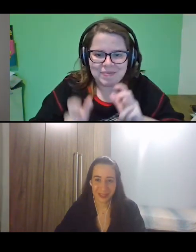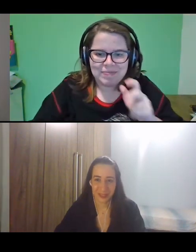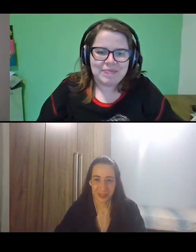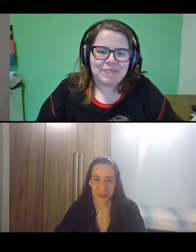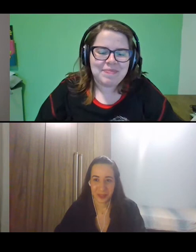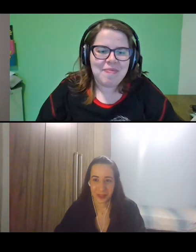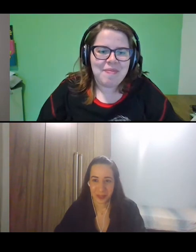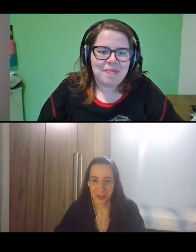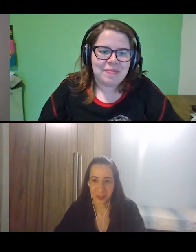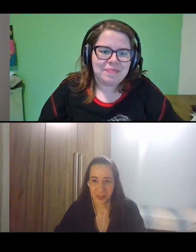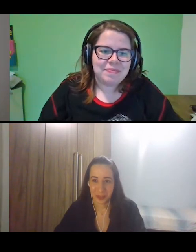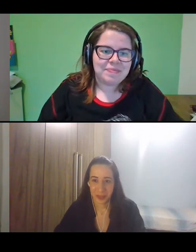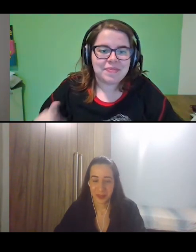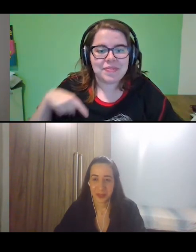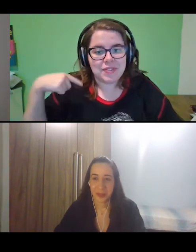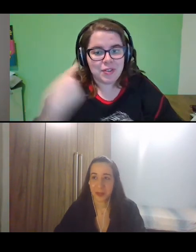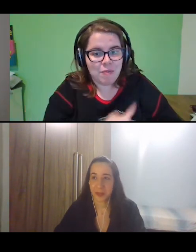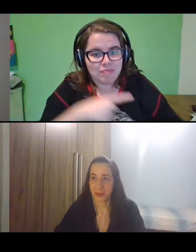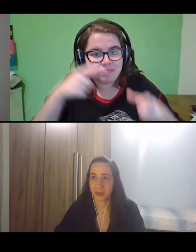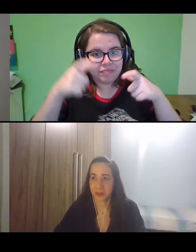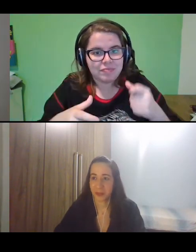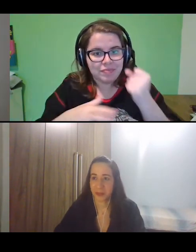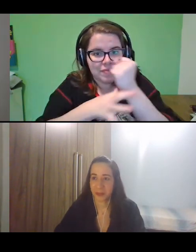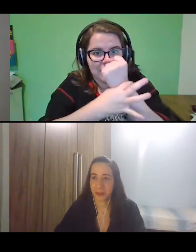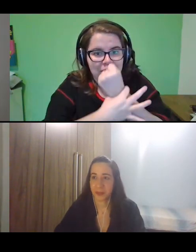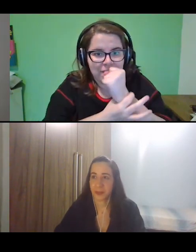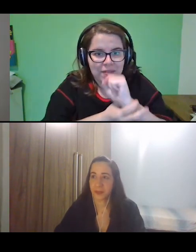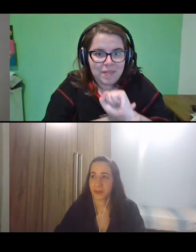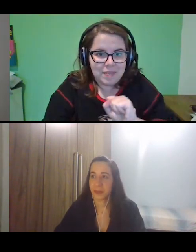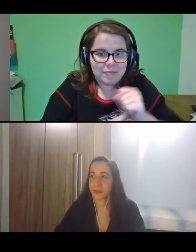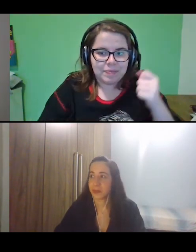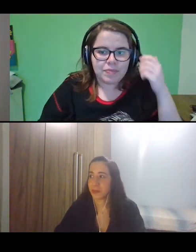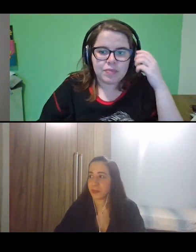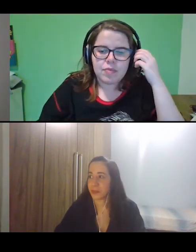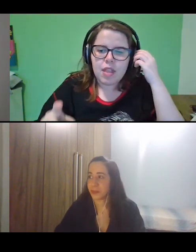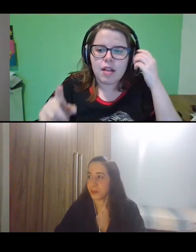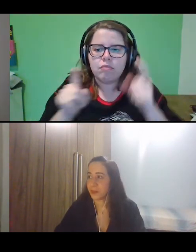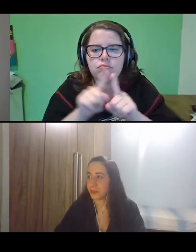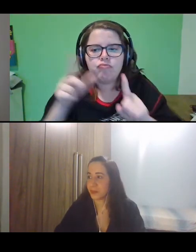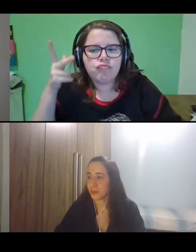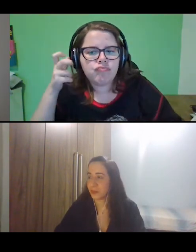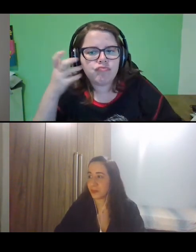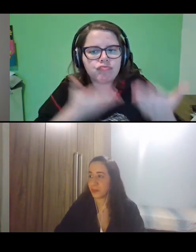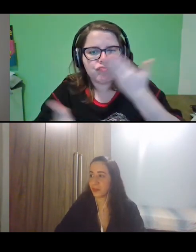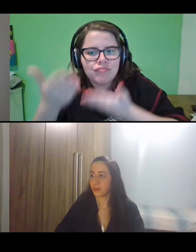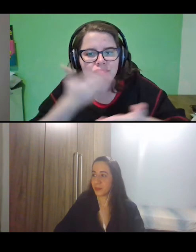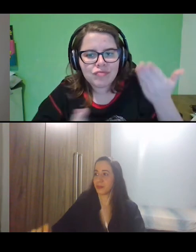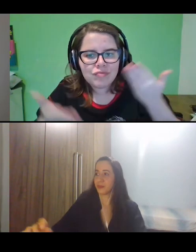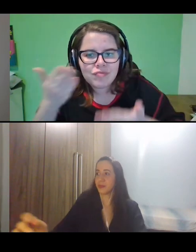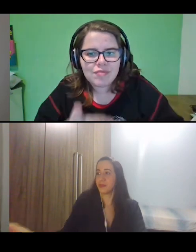acho que ambiente safe é o que a Lê colocou, né? Escutativa, aprendizado.